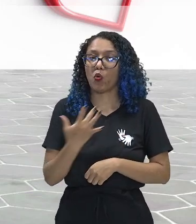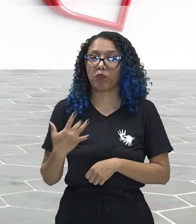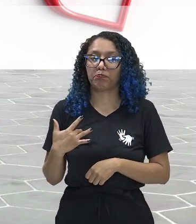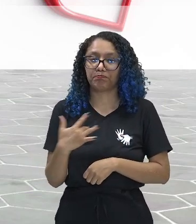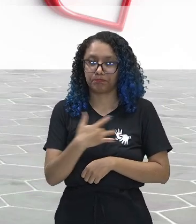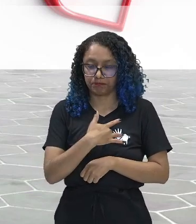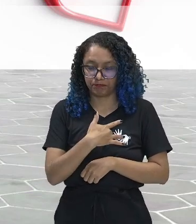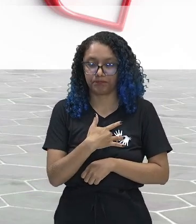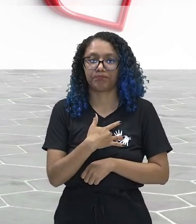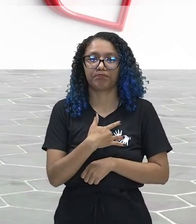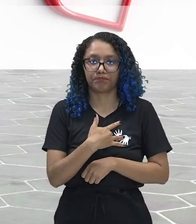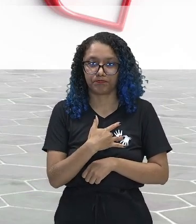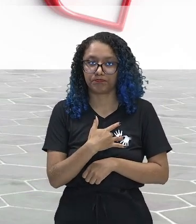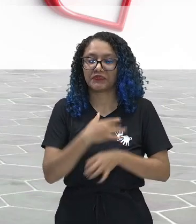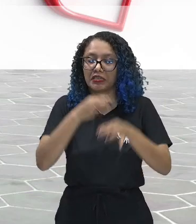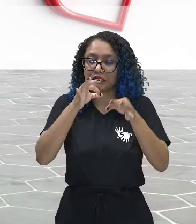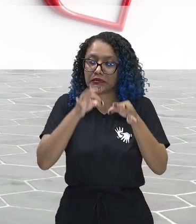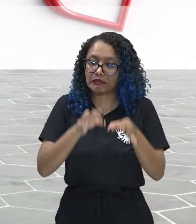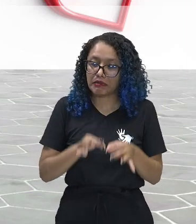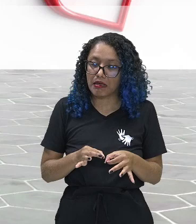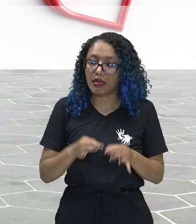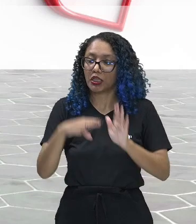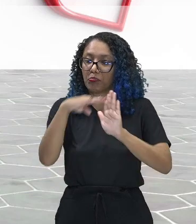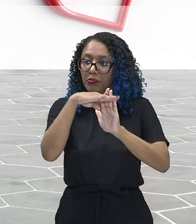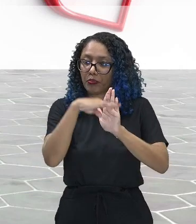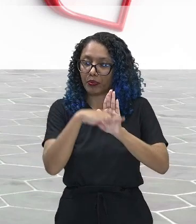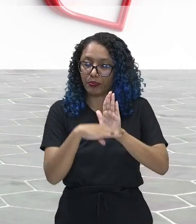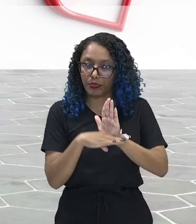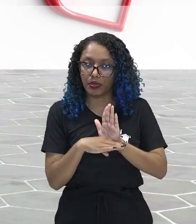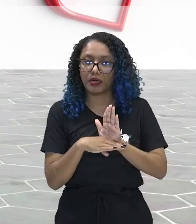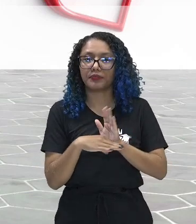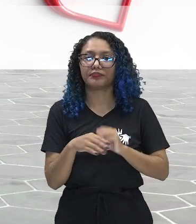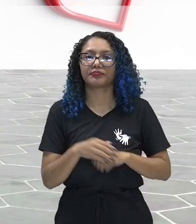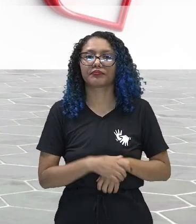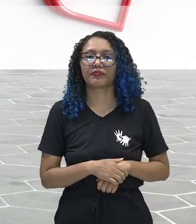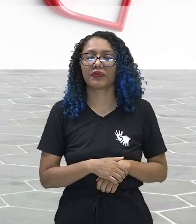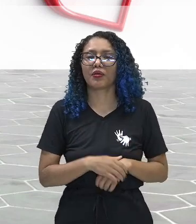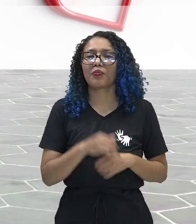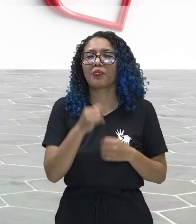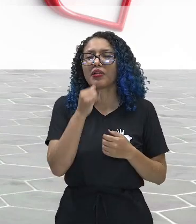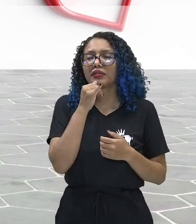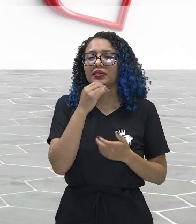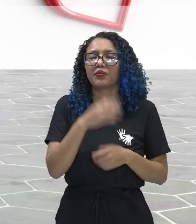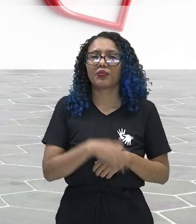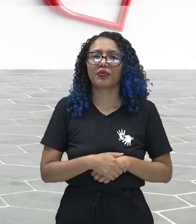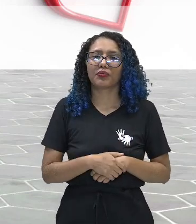uma alimentação adequada. E nisso não deixe para quando você tiver